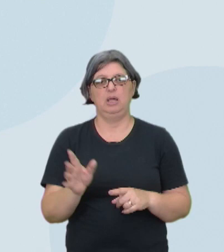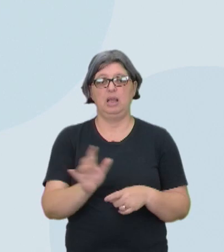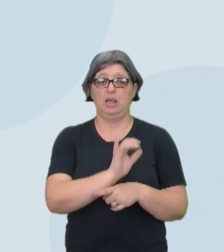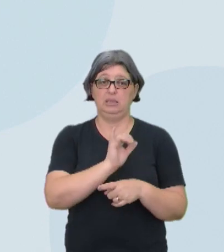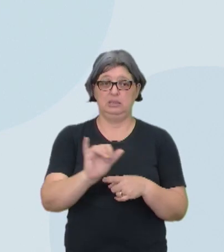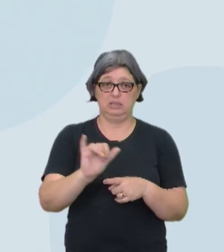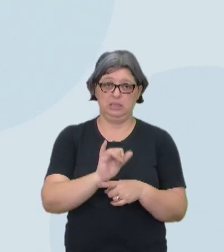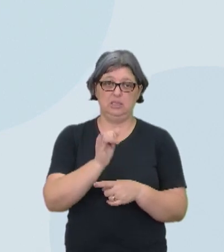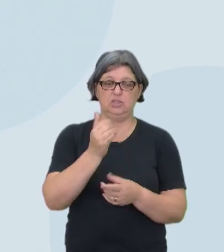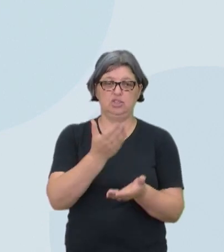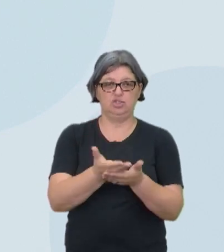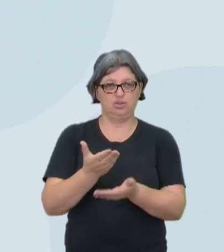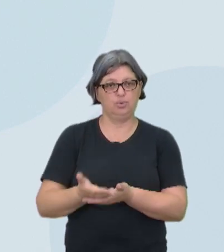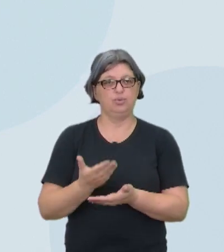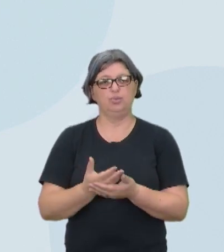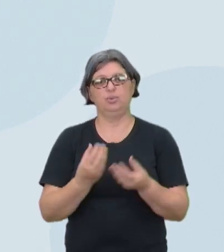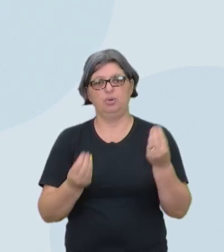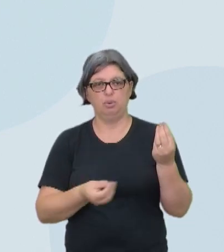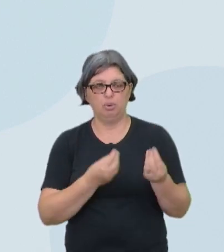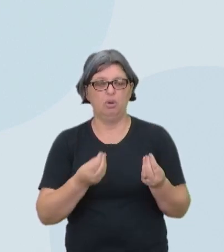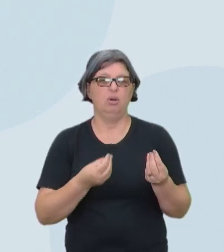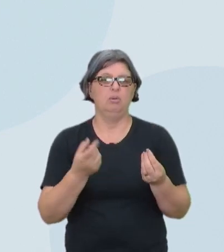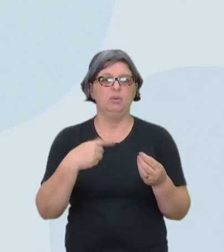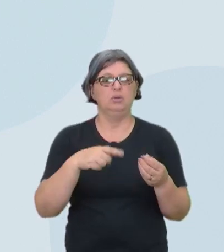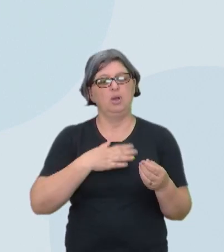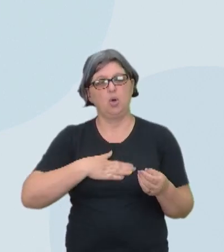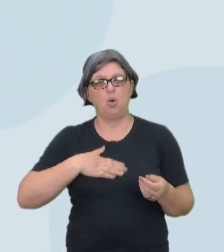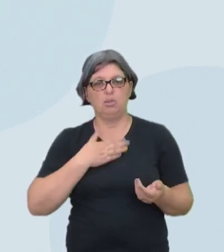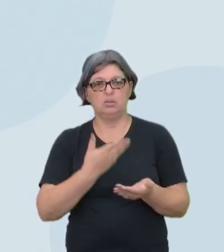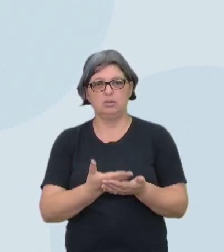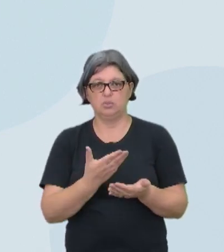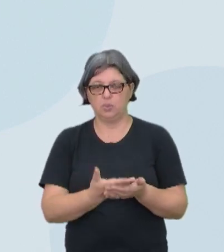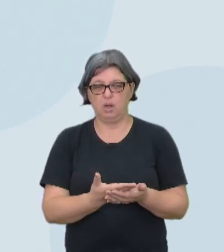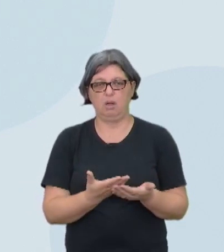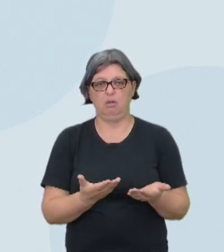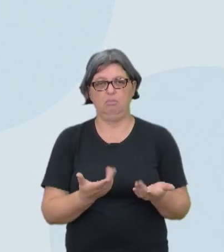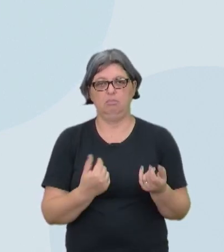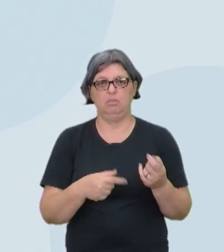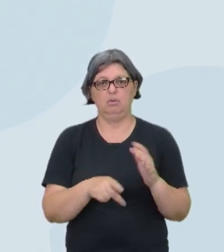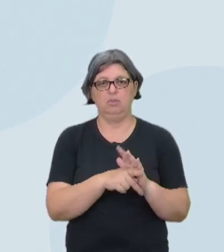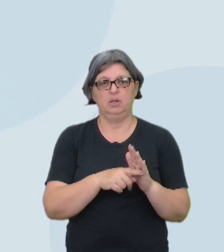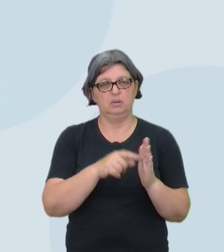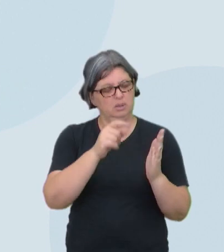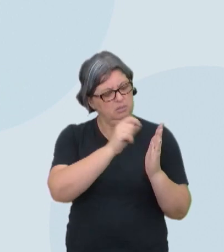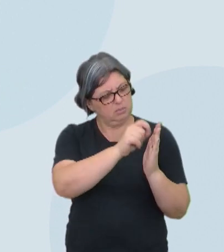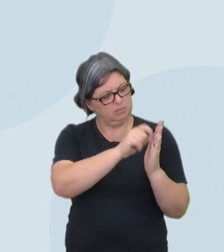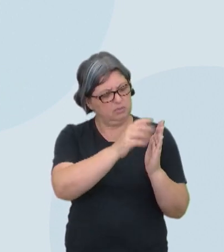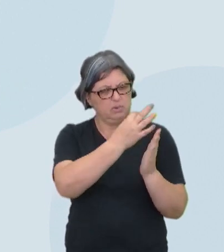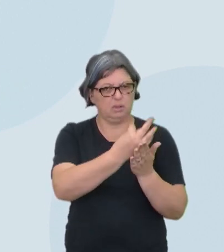de estudos, como que funciona, como você gosta de estudar, você faz marcações, você